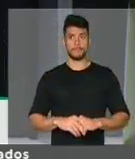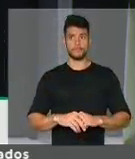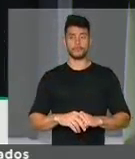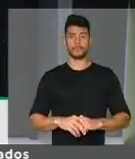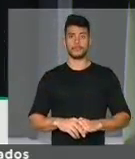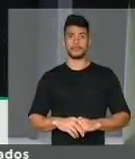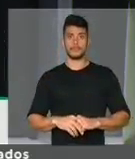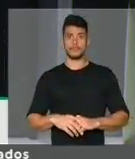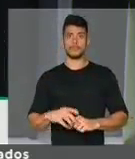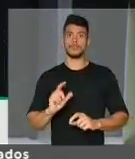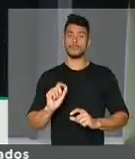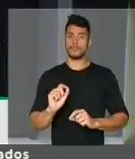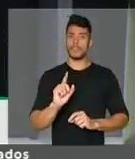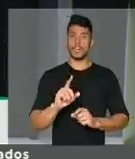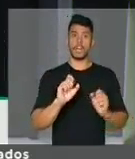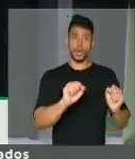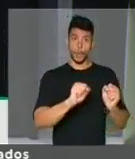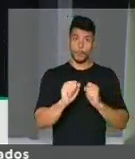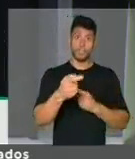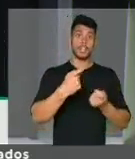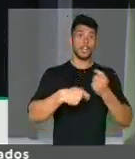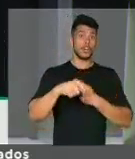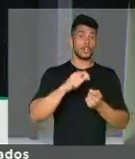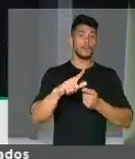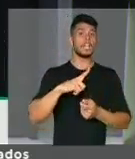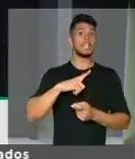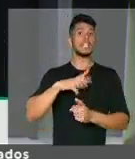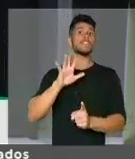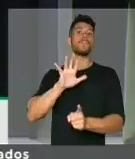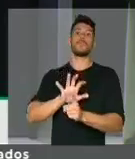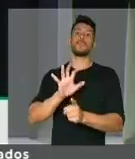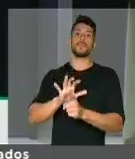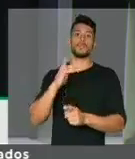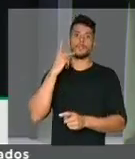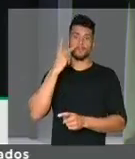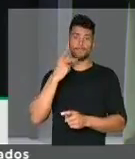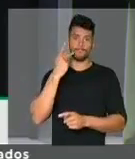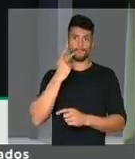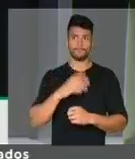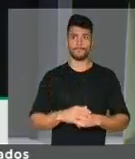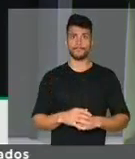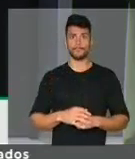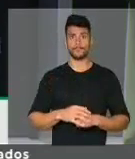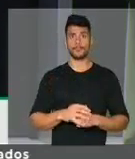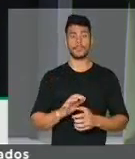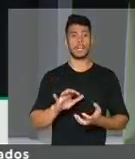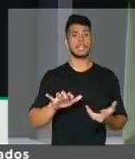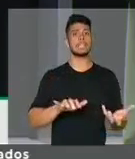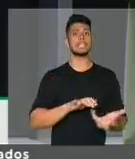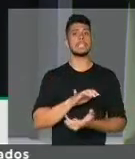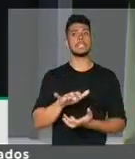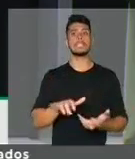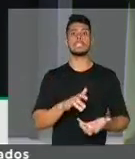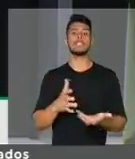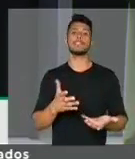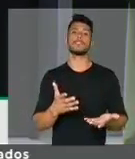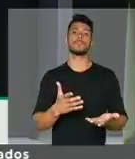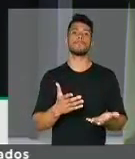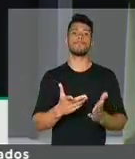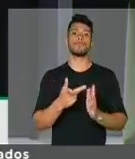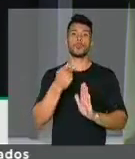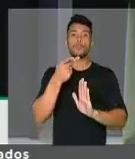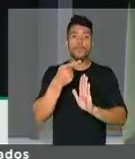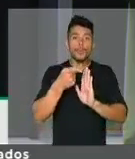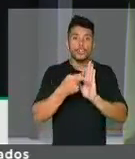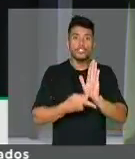poder econômico continua tendo muita influência e muita força, crise, eu diria mesmo, de um destino, de um